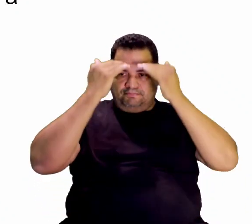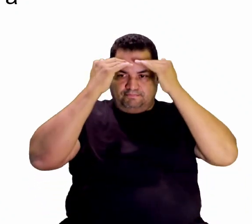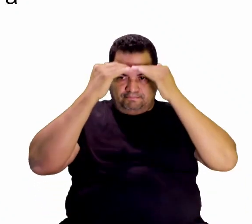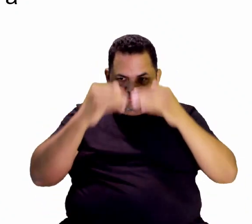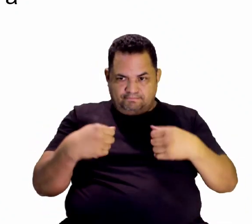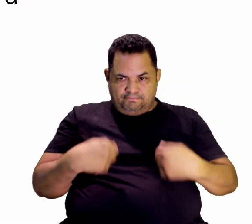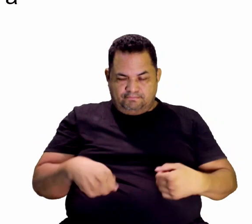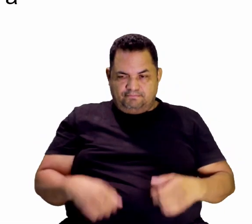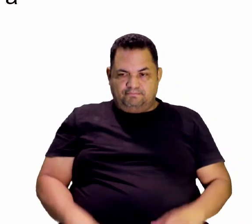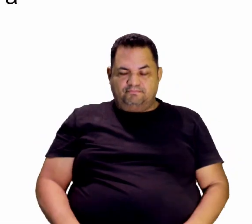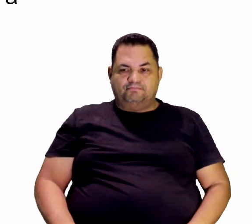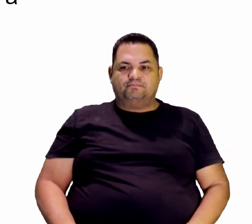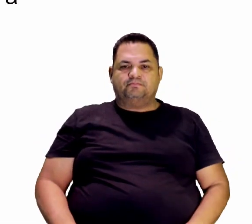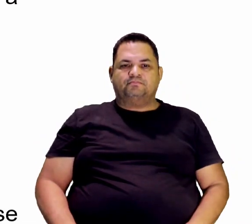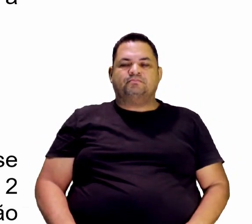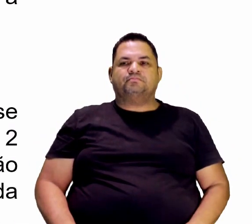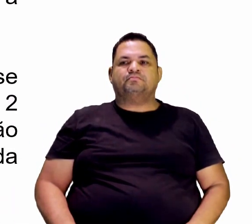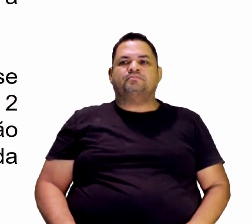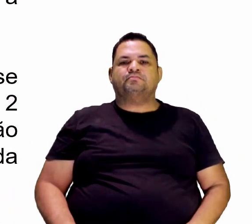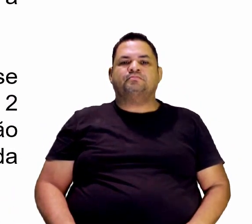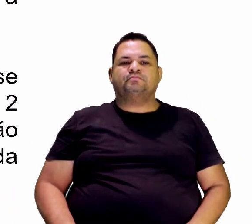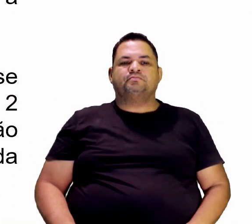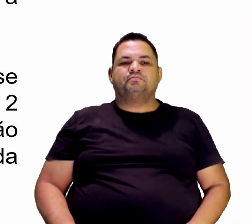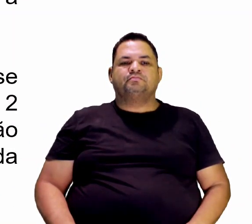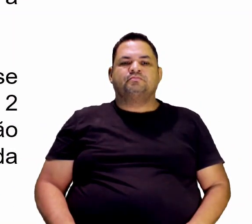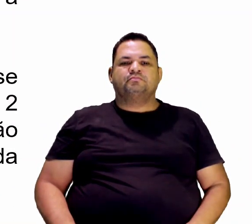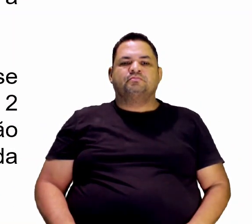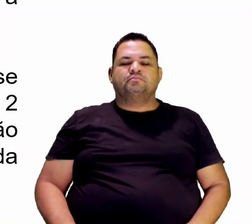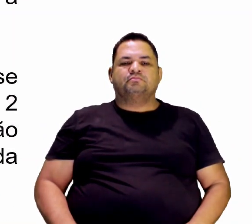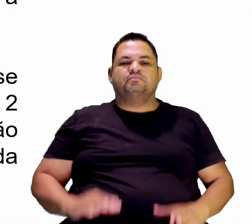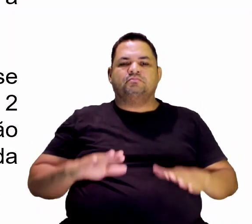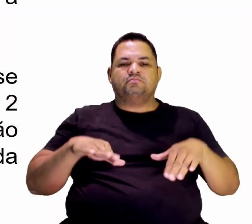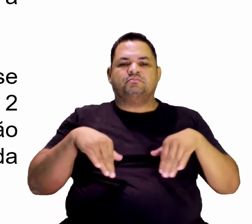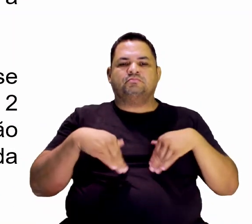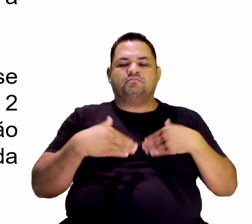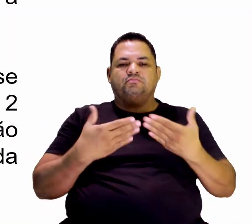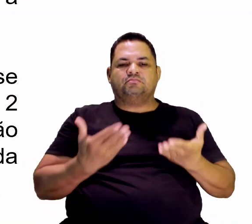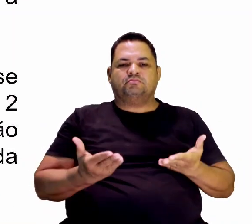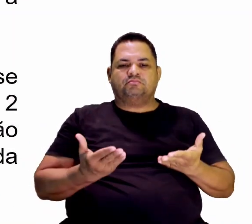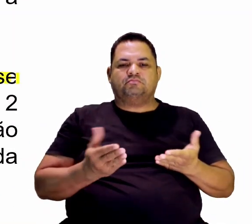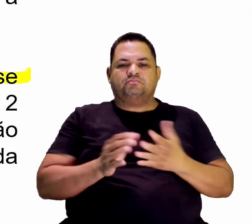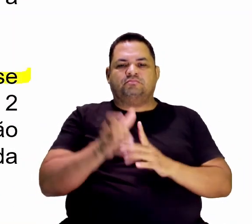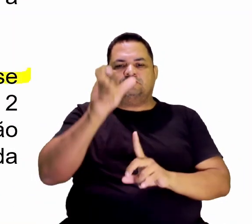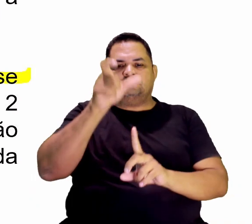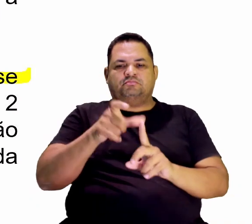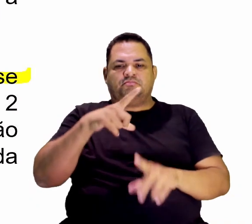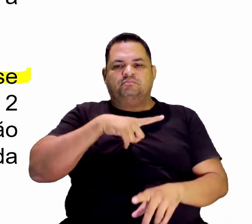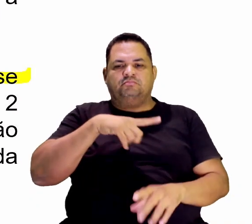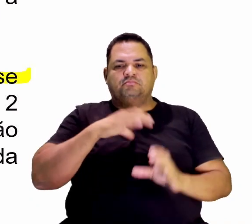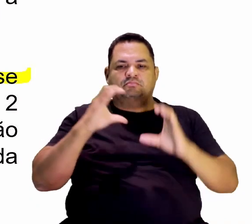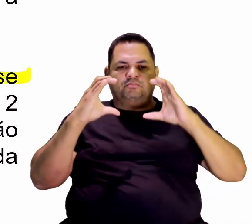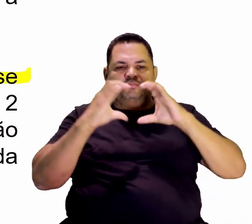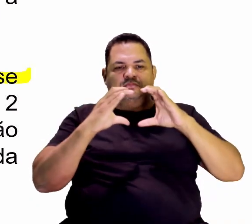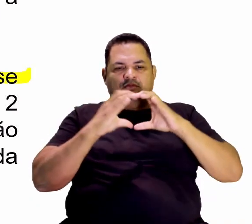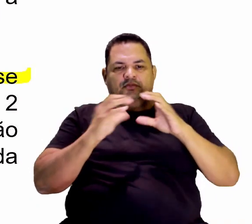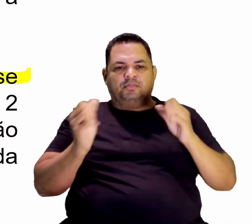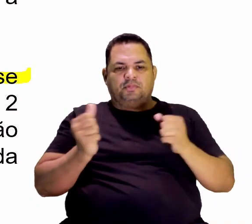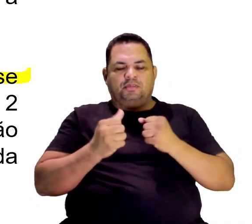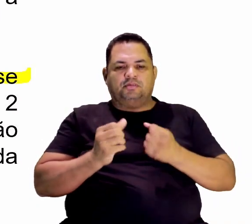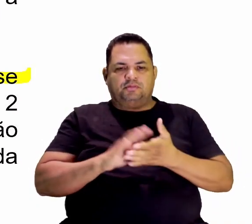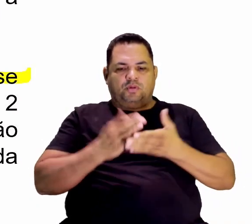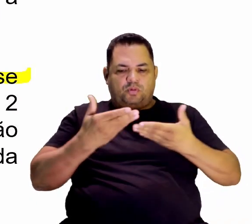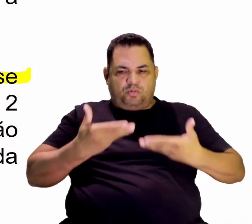assim como as pessoas que não têm deficiência jogam, já é rápido por natureza, com as cadeiras de roda, as cadeiras se batem,